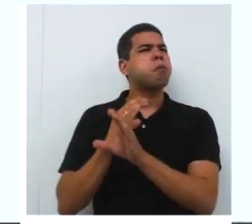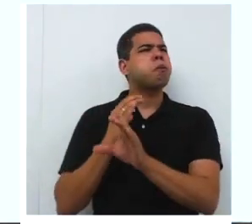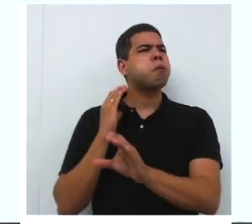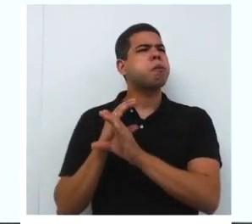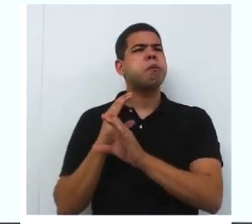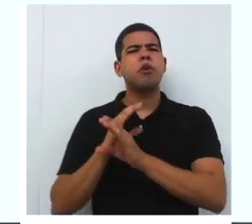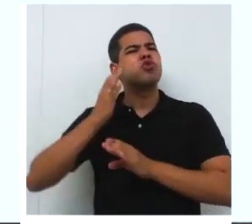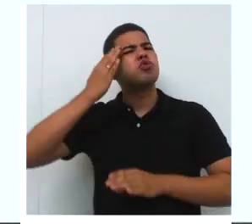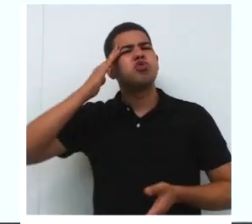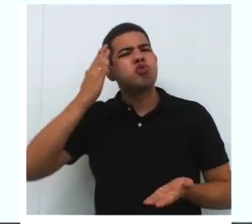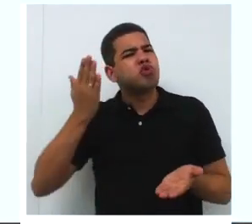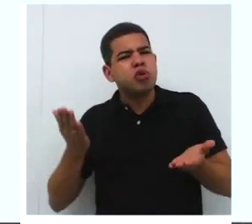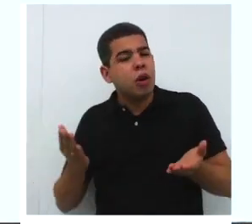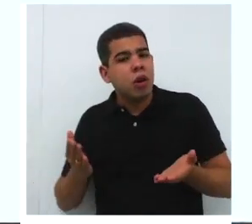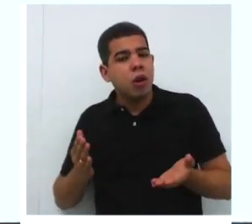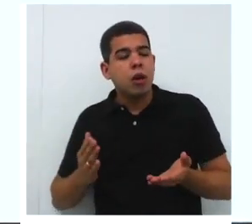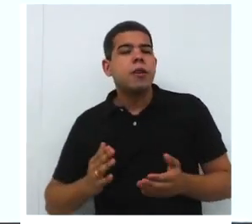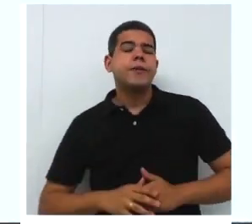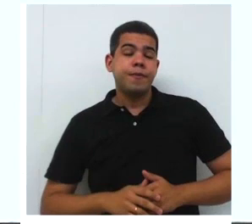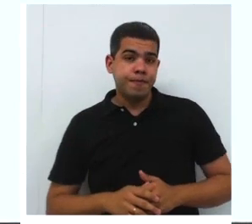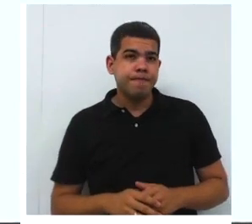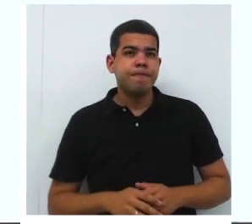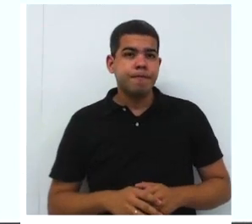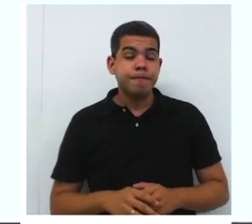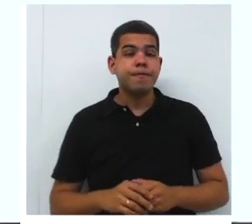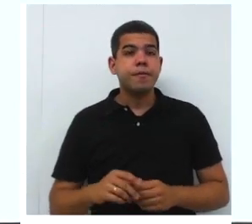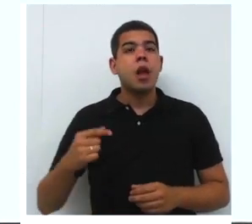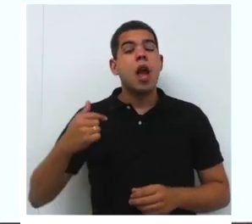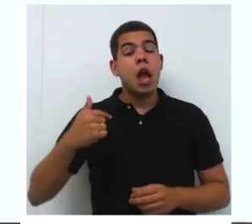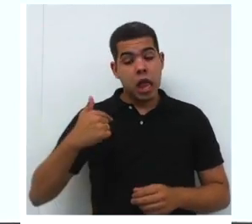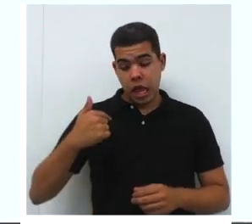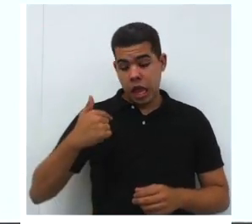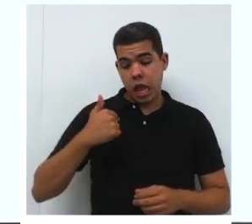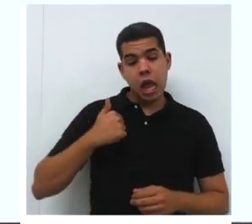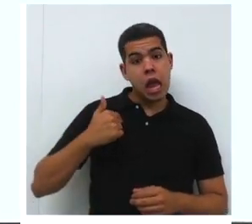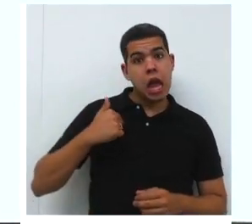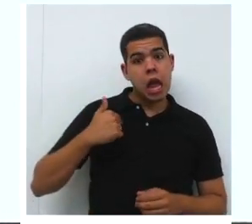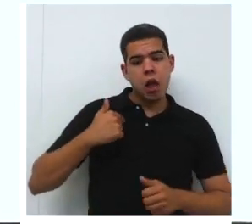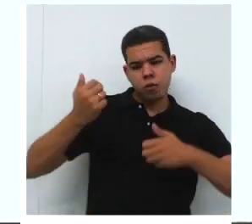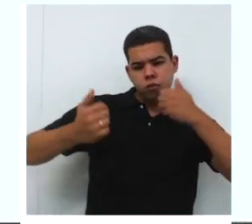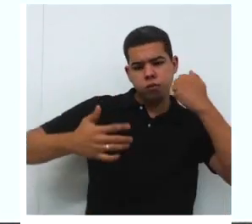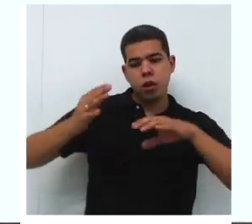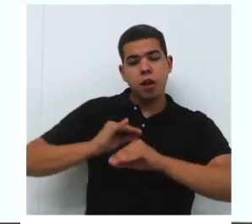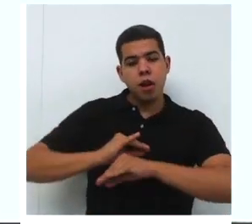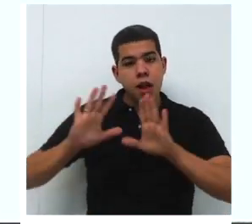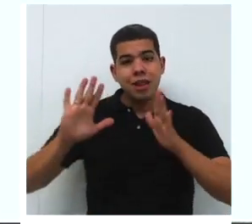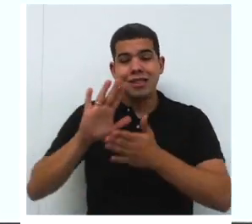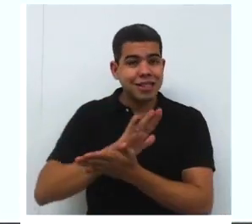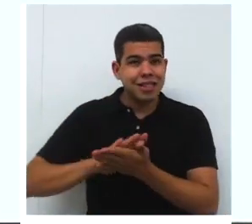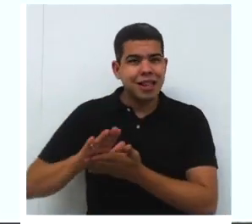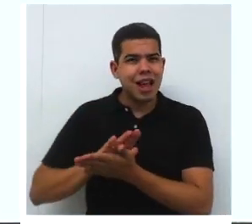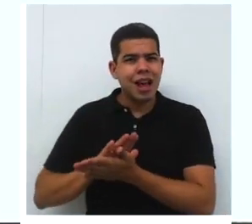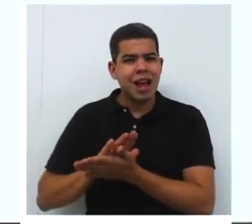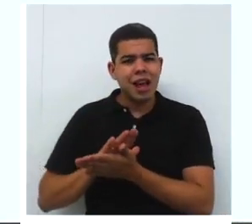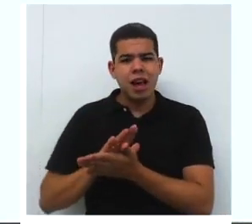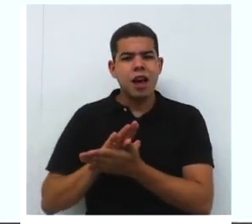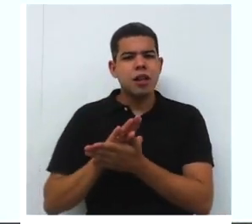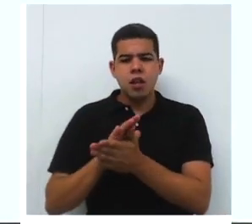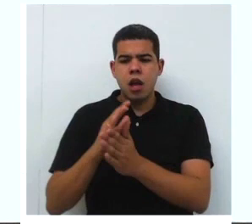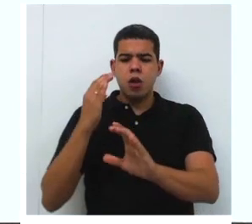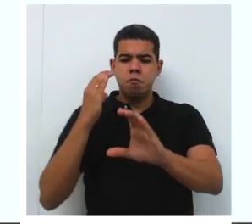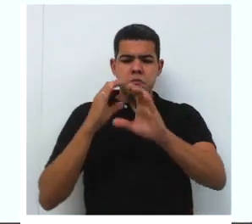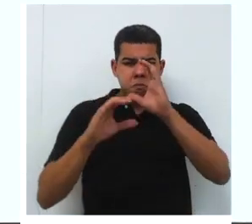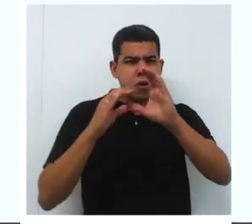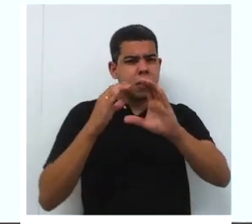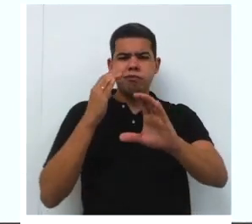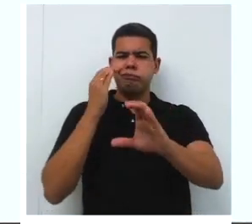para a gente, e se eu não me faço entender, preste atenção, se eu não me faço entender, então não houve a comunicação.